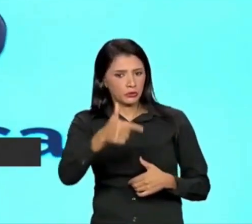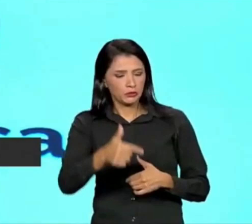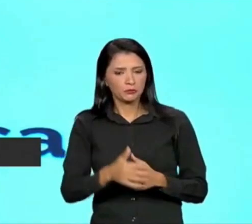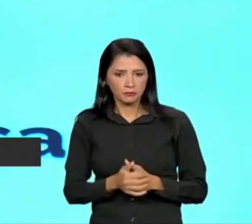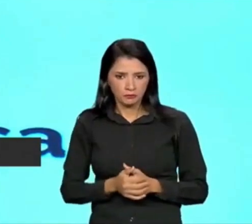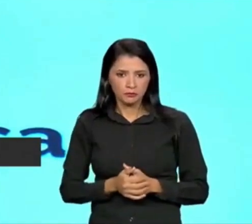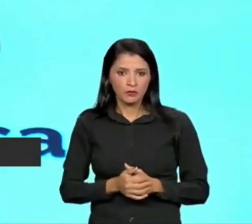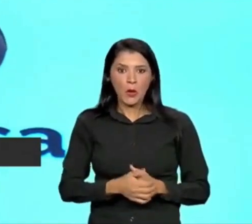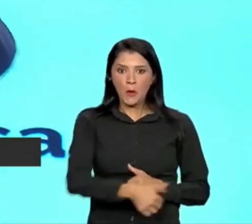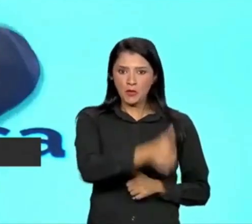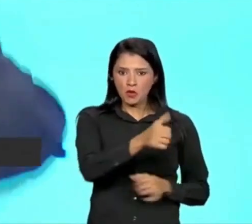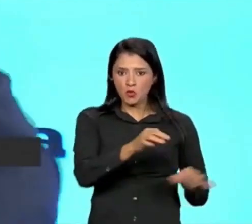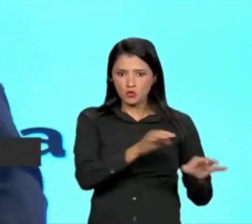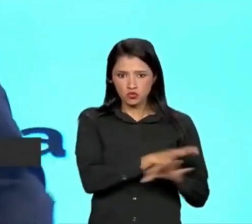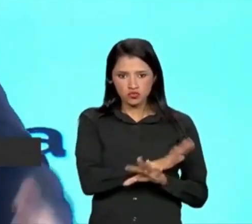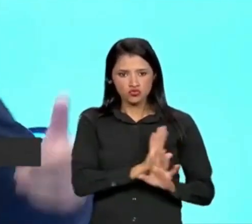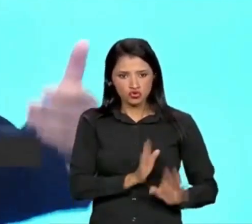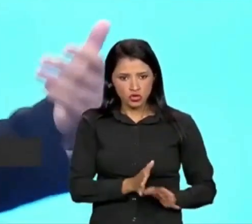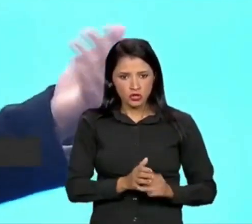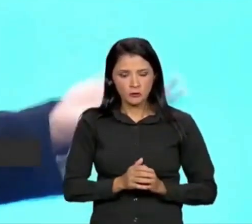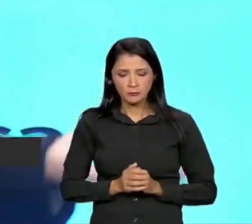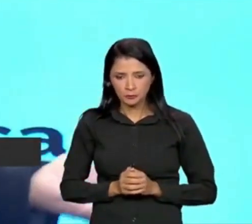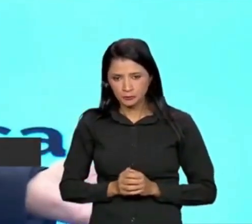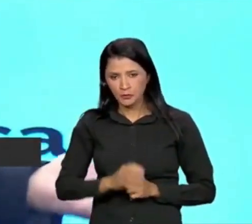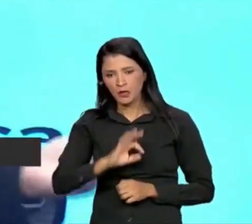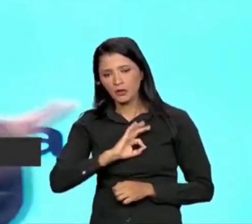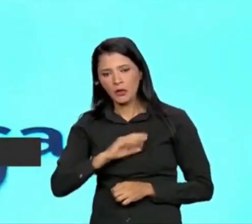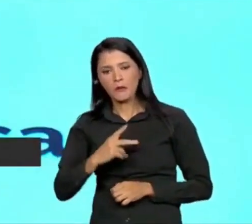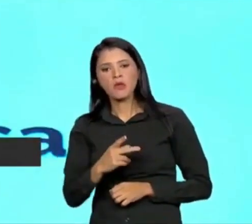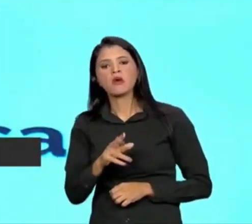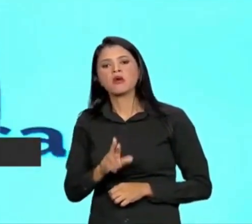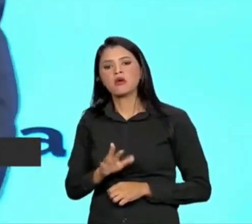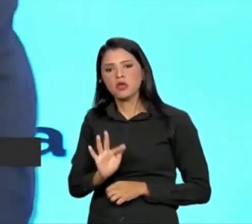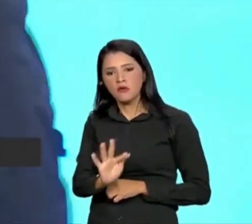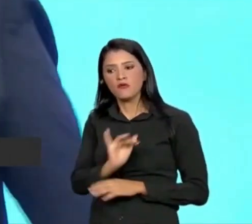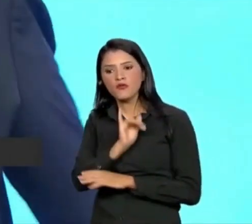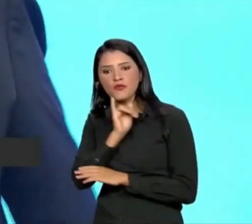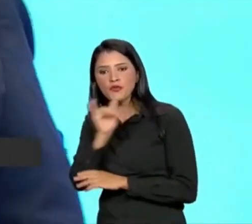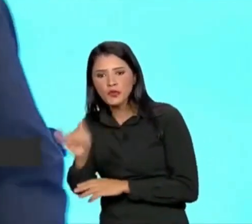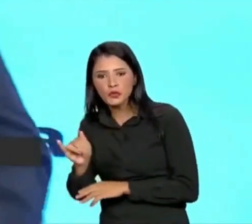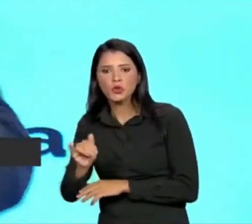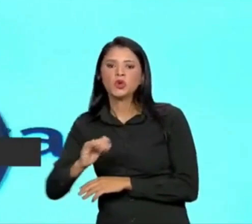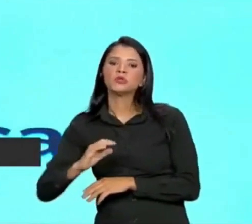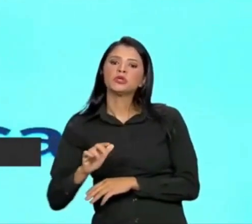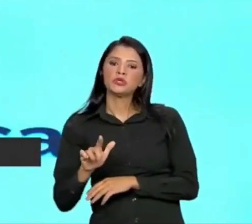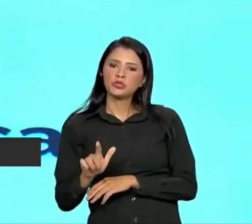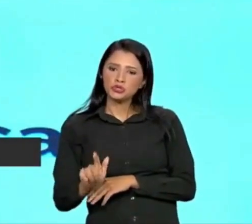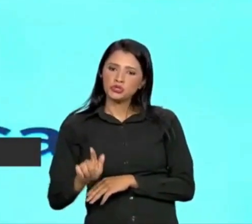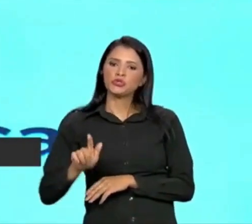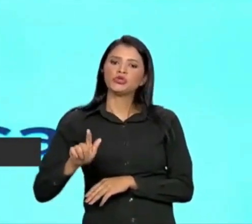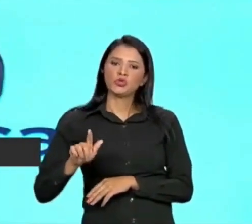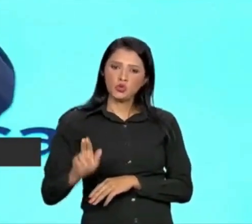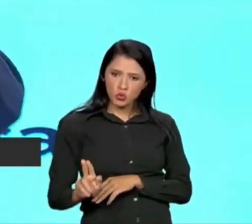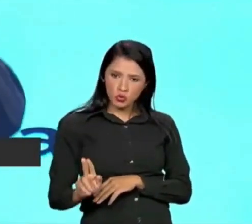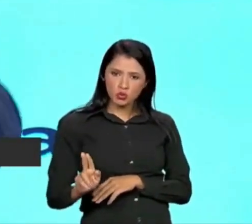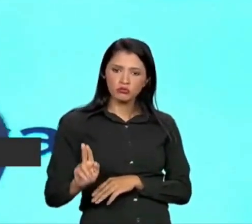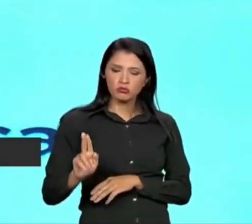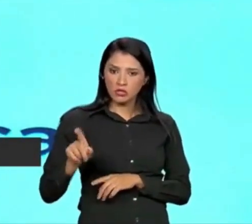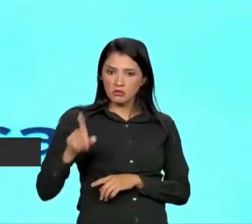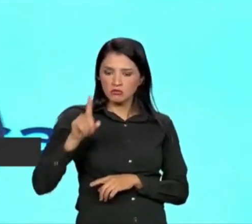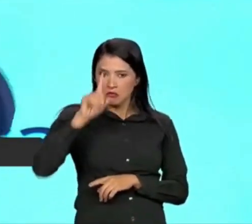Ultrapassado o primeiro turno, a Polícia Rodoviária Federal informou à CGU de que houve uma